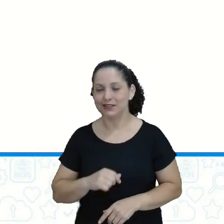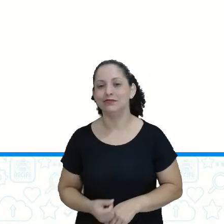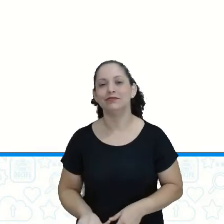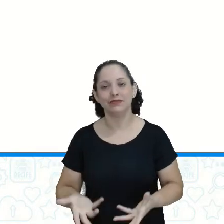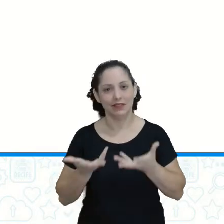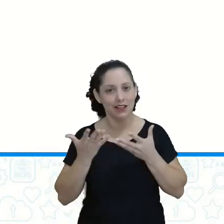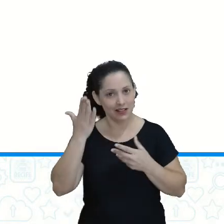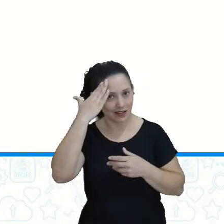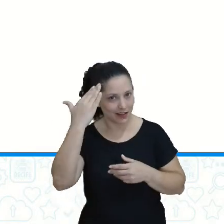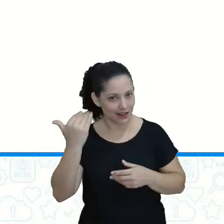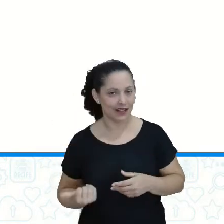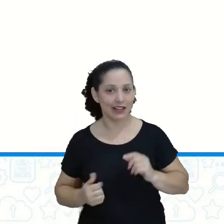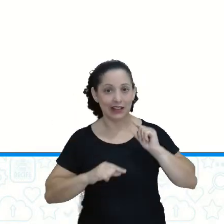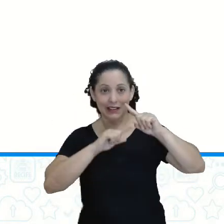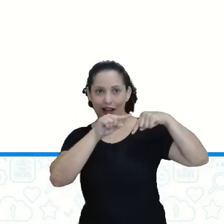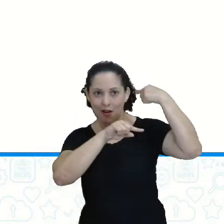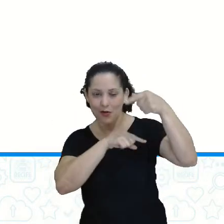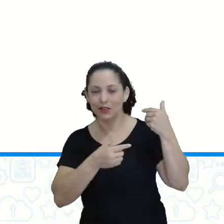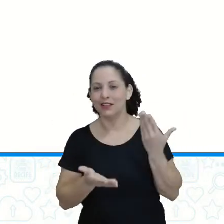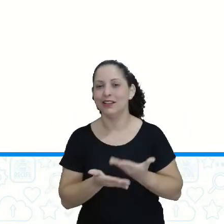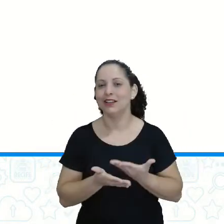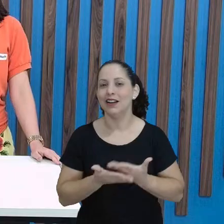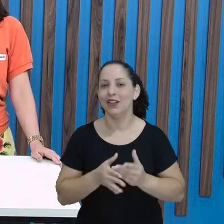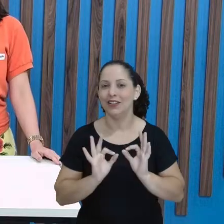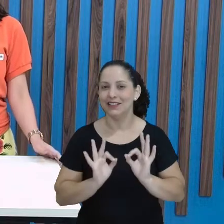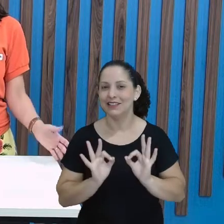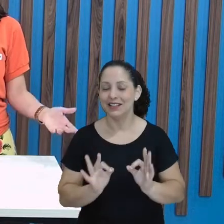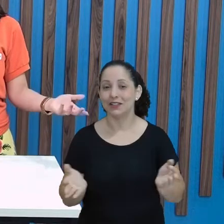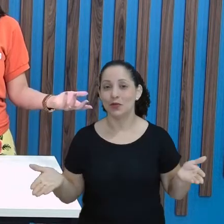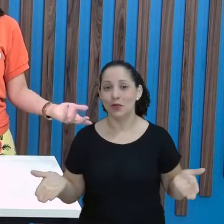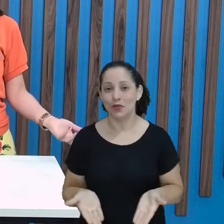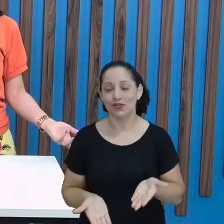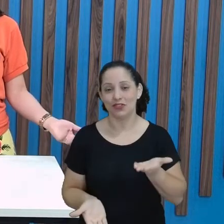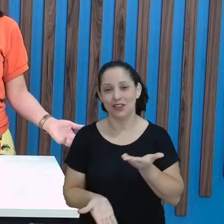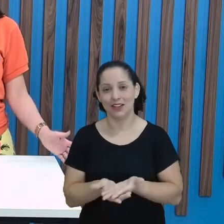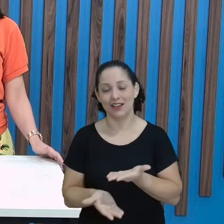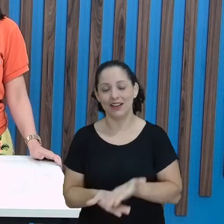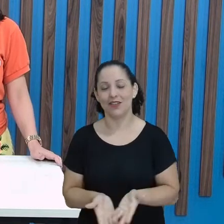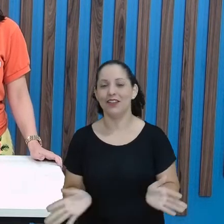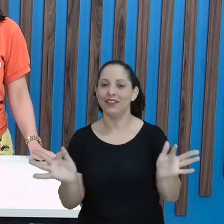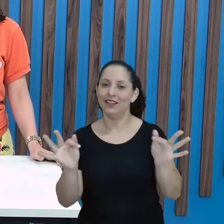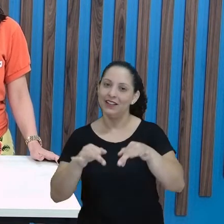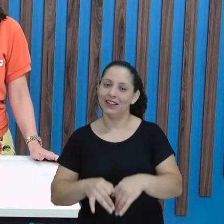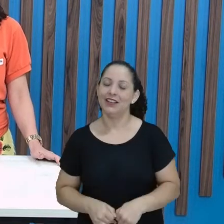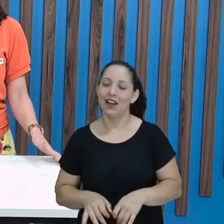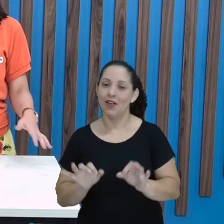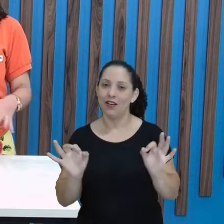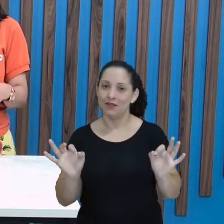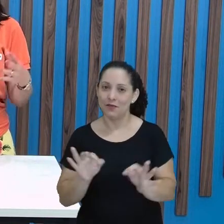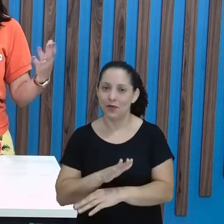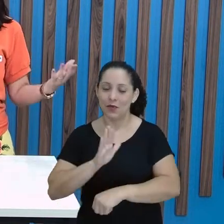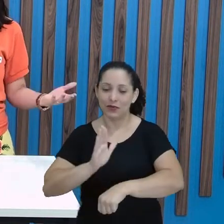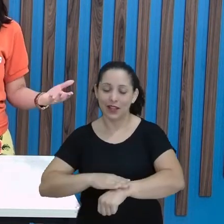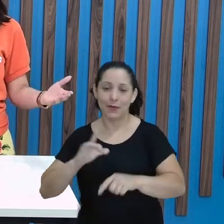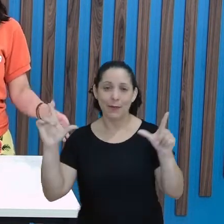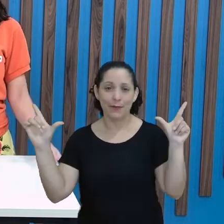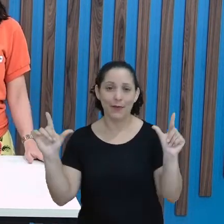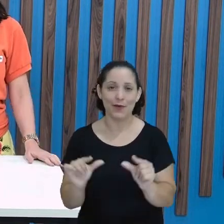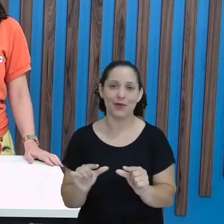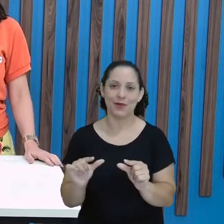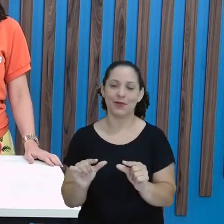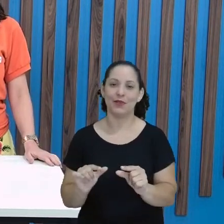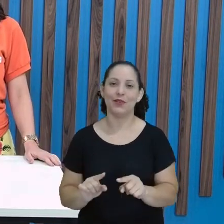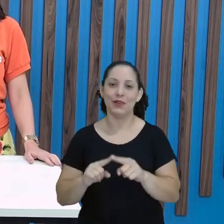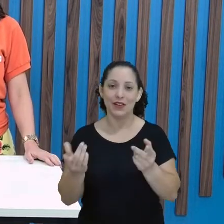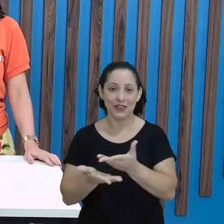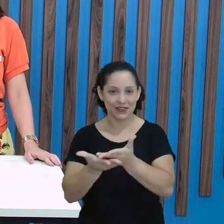a resposta na próxima aula, tá certo? Nossa aula, infelizmente, está chegando ao fim, o tempo é muito curto.